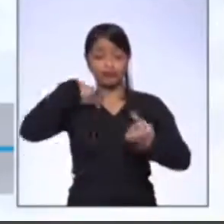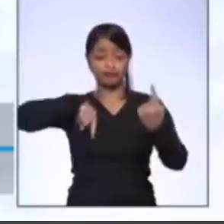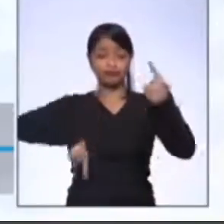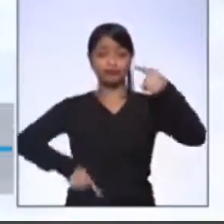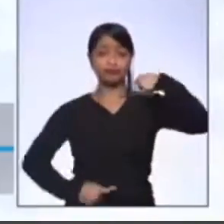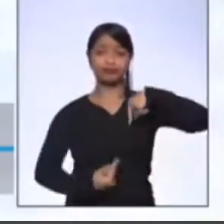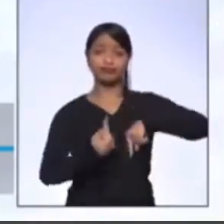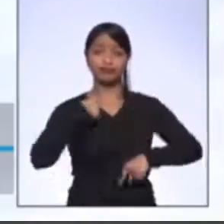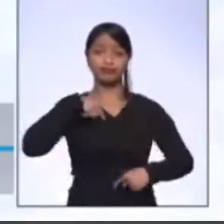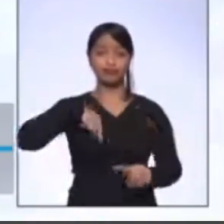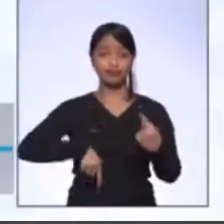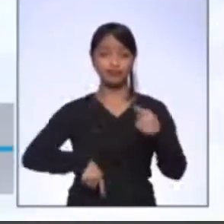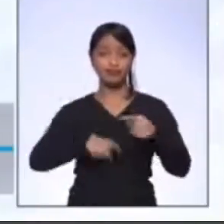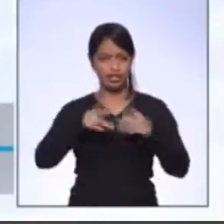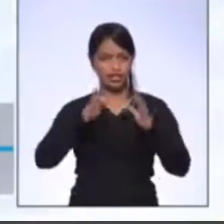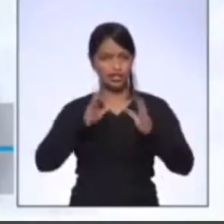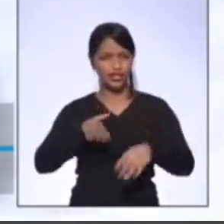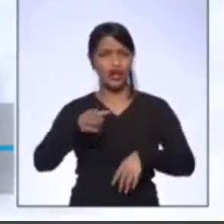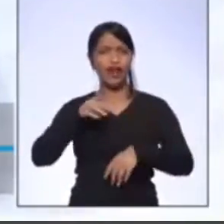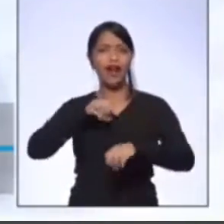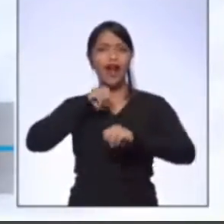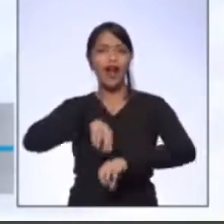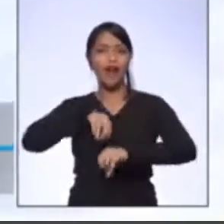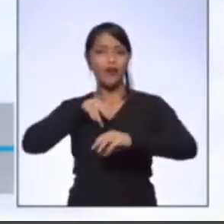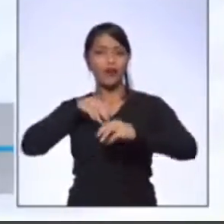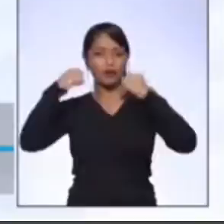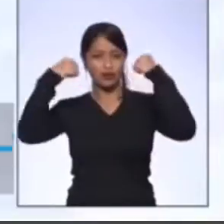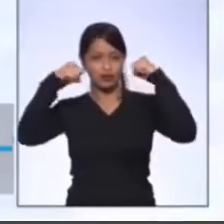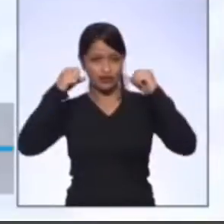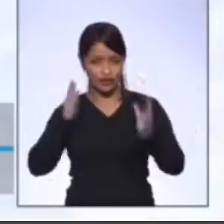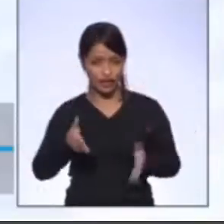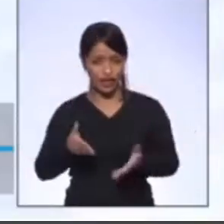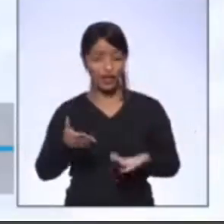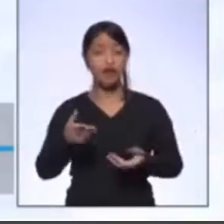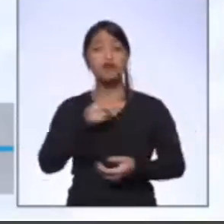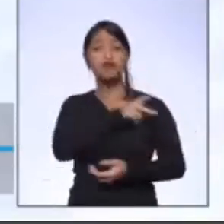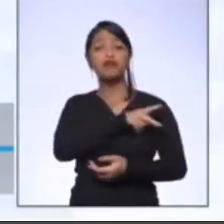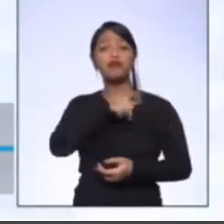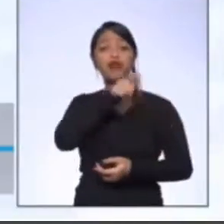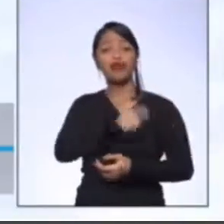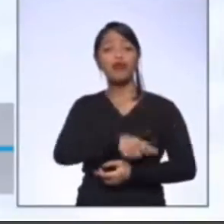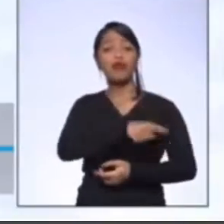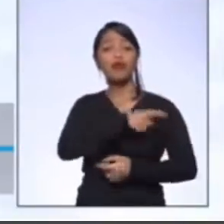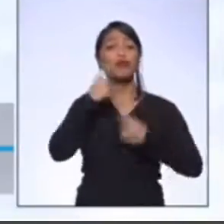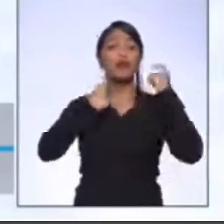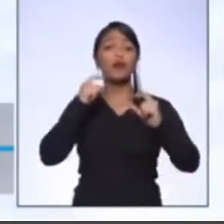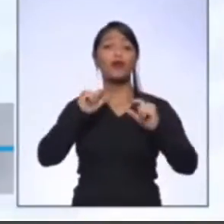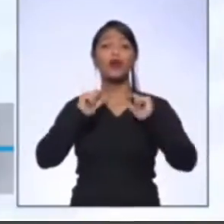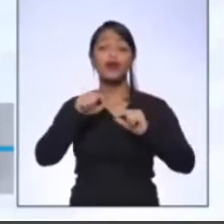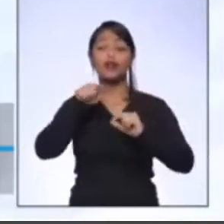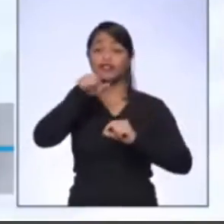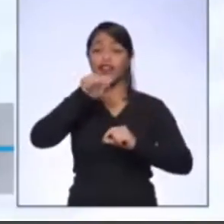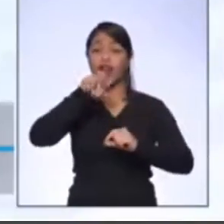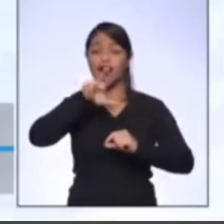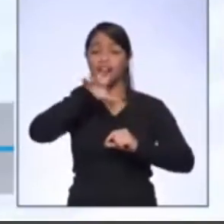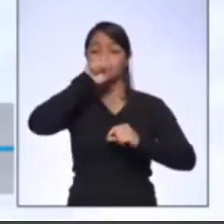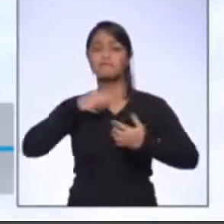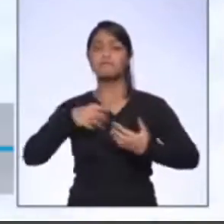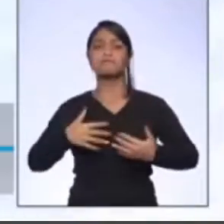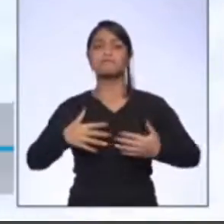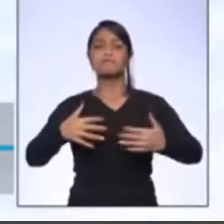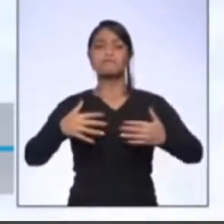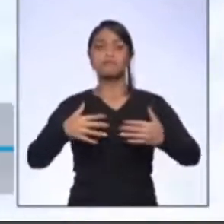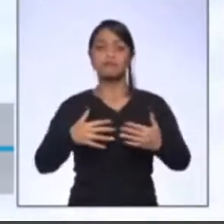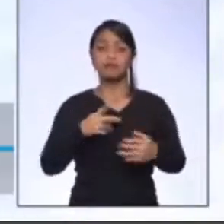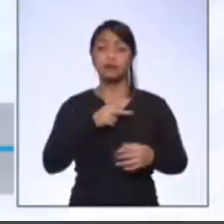jeito quem é que já fez aula de educação física né qual que é que o professor se preocupa muito com a sua respiração né ó